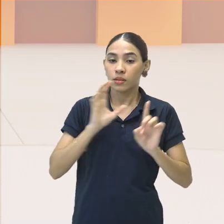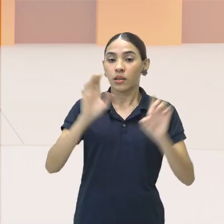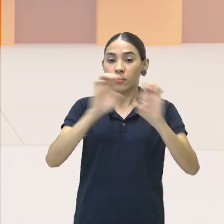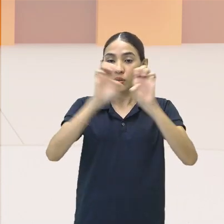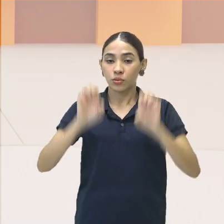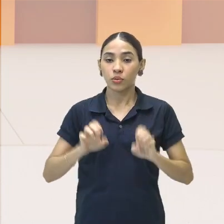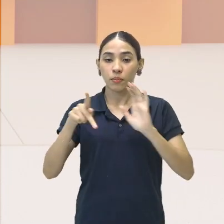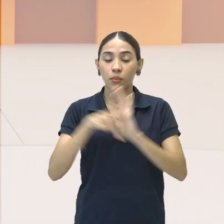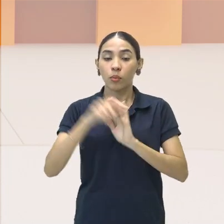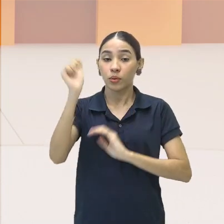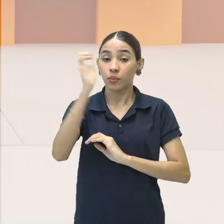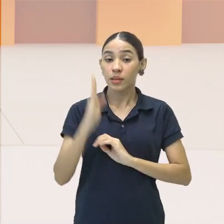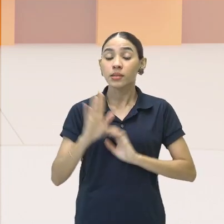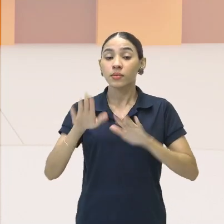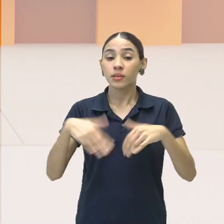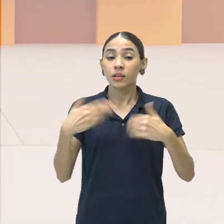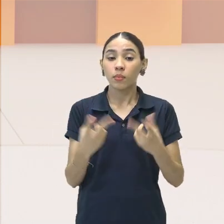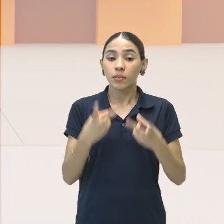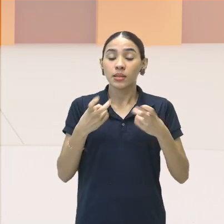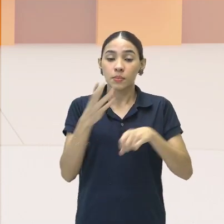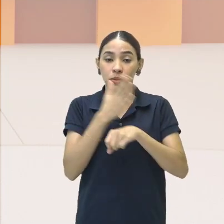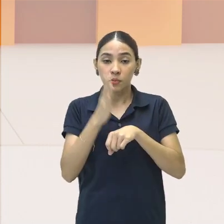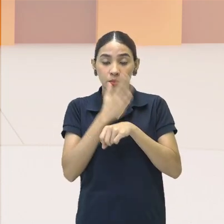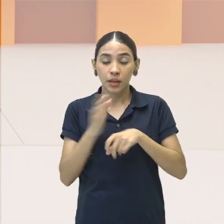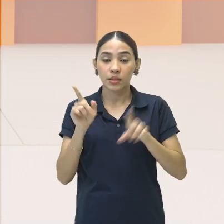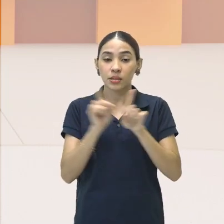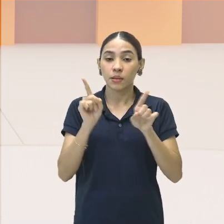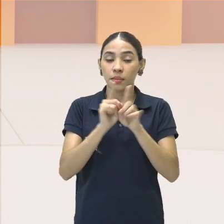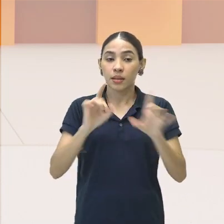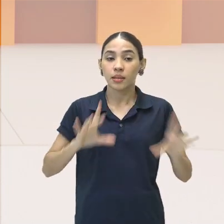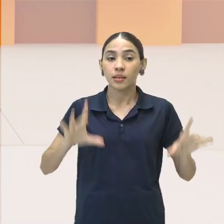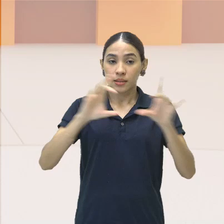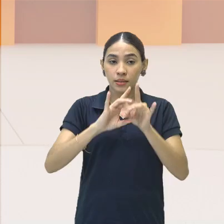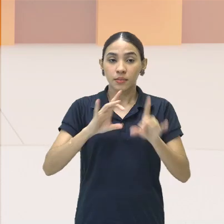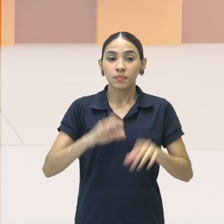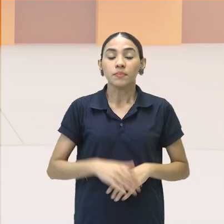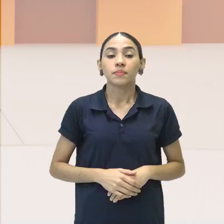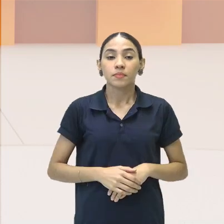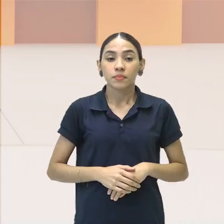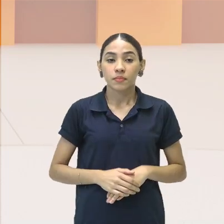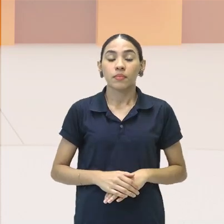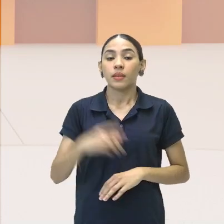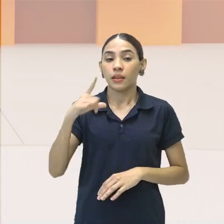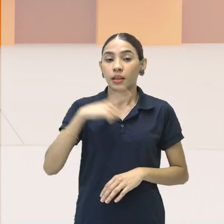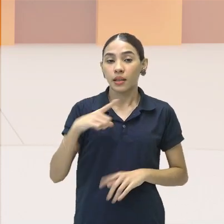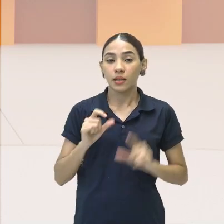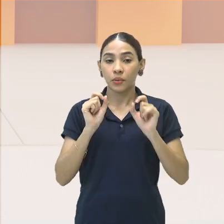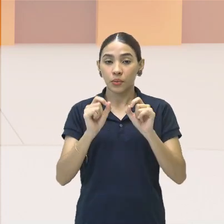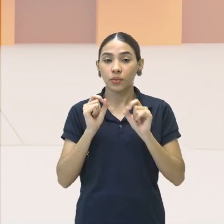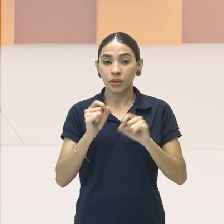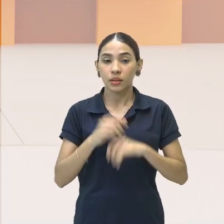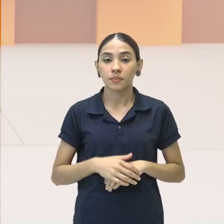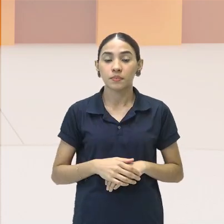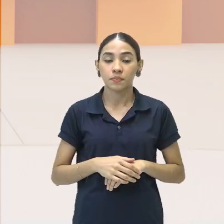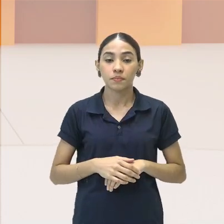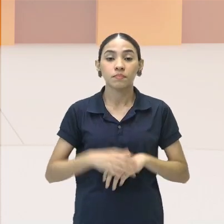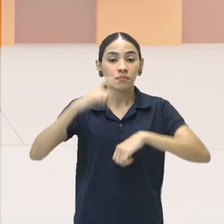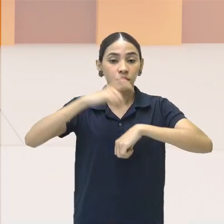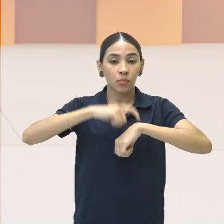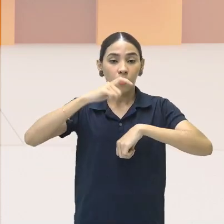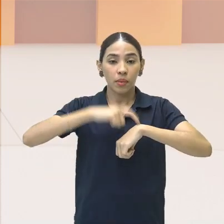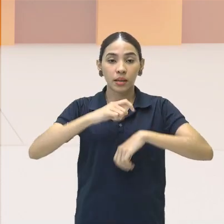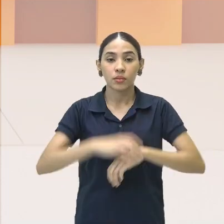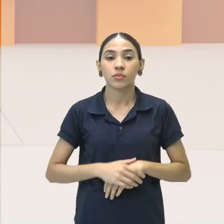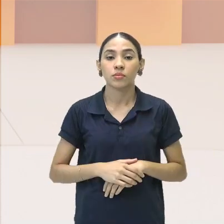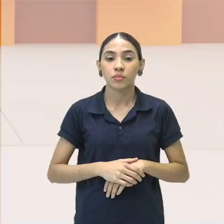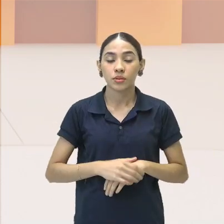atual. Então, observem que essas atividades elas estão interligadas. Apesar de terem momentos, né,